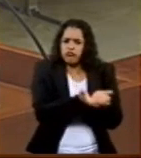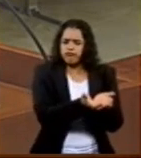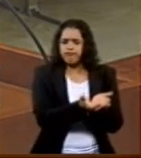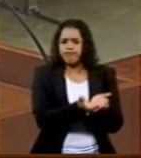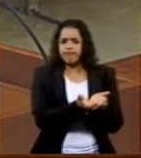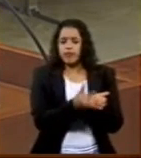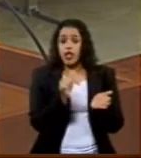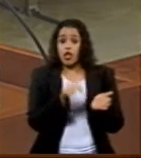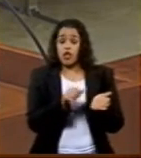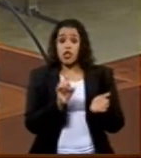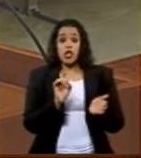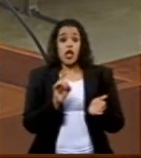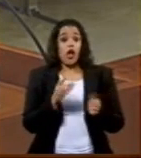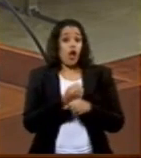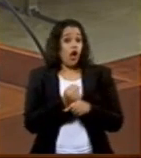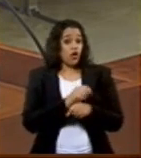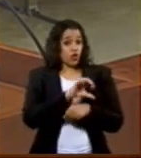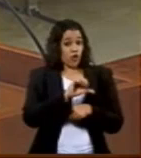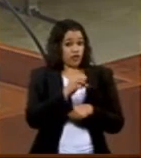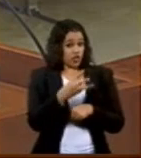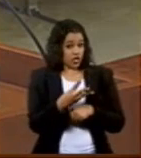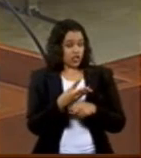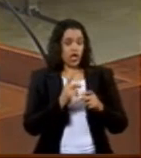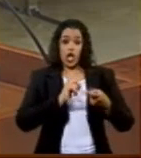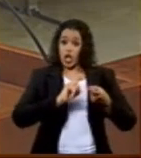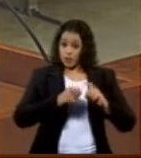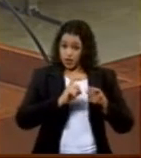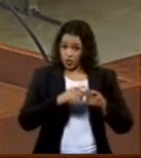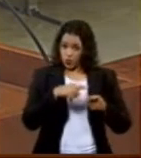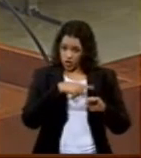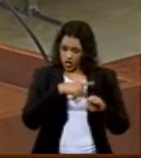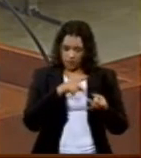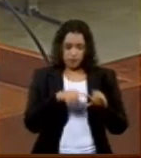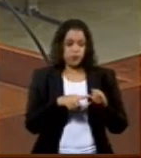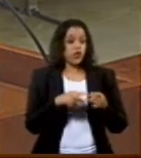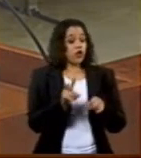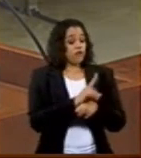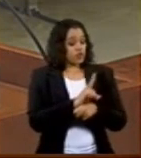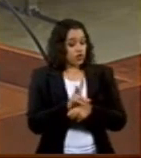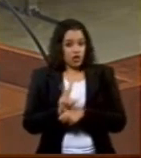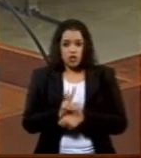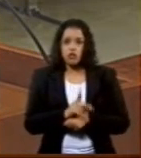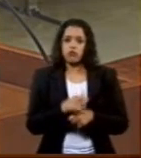apenas exerce, desde 93, funções de gerência e fiscalização.